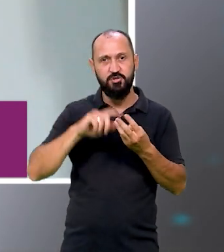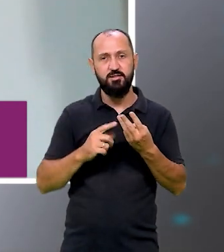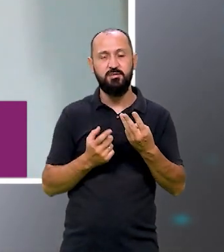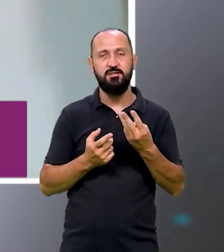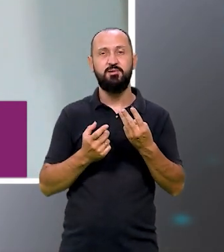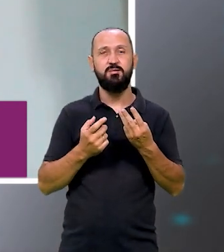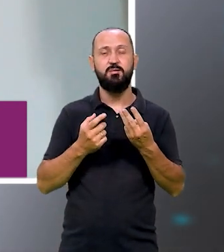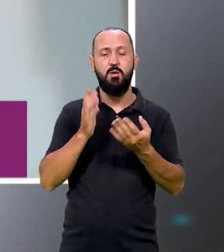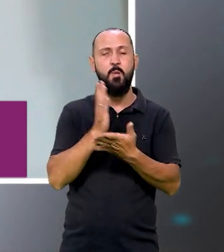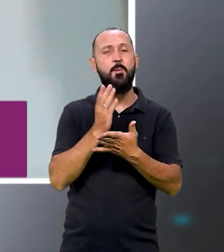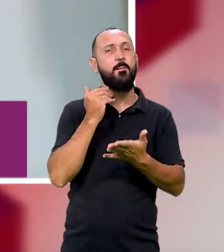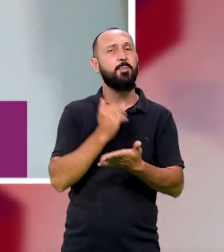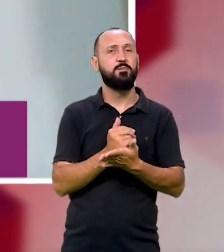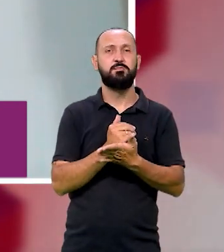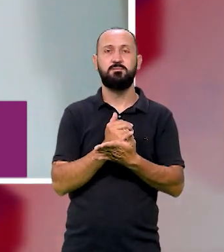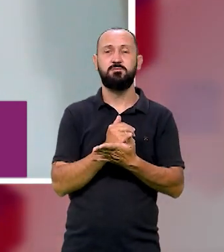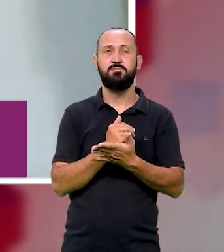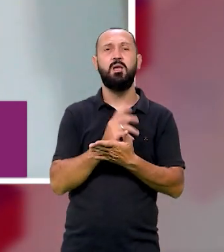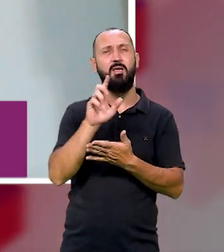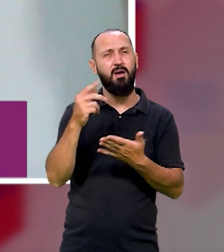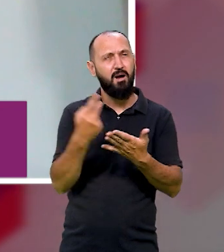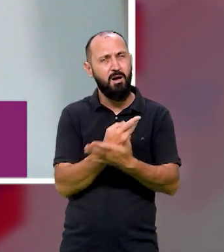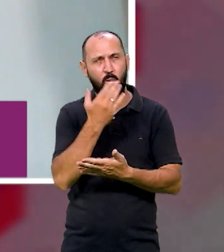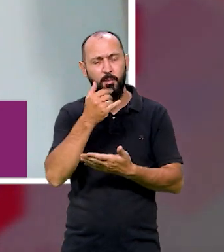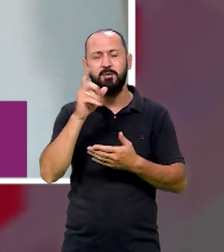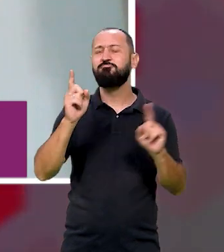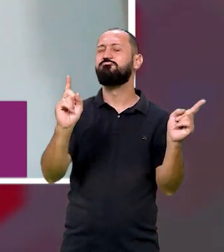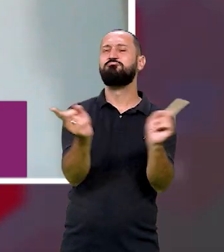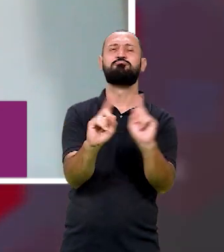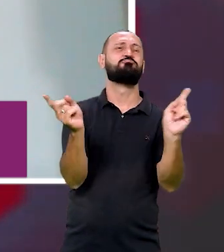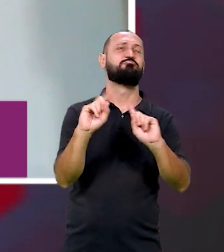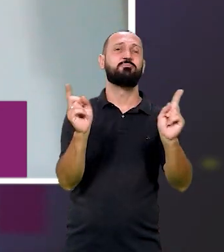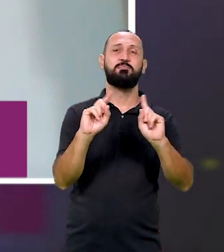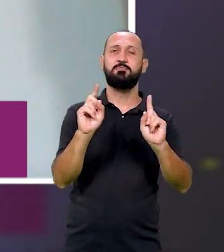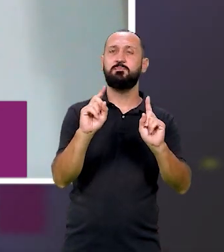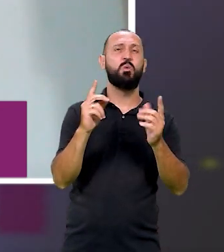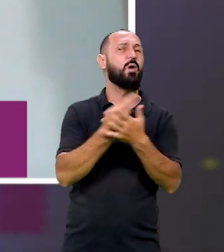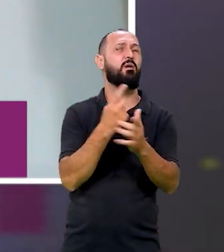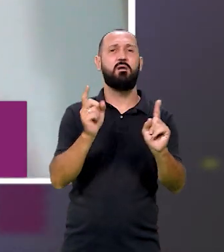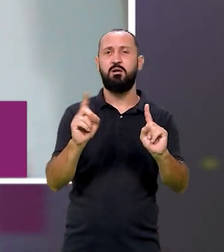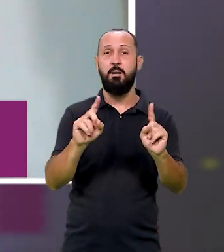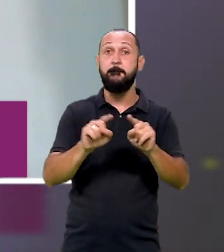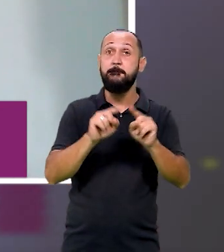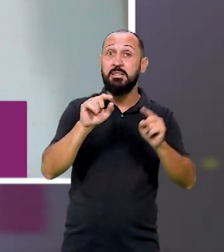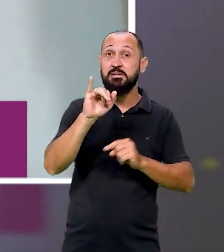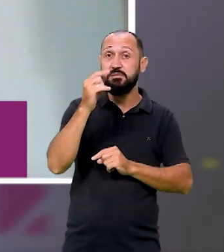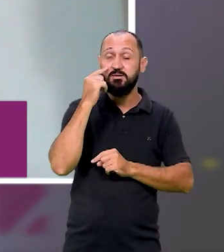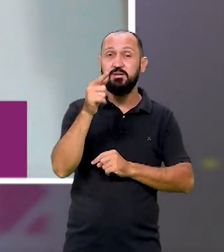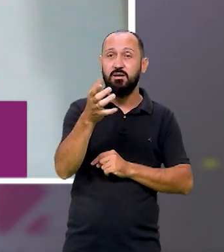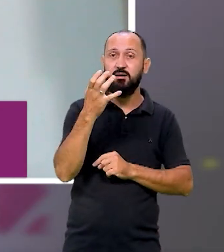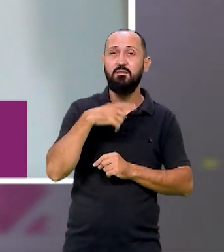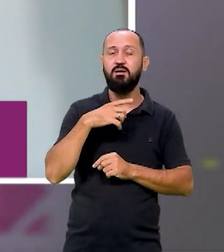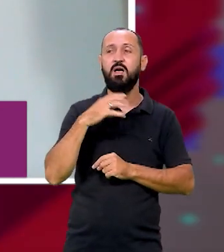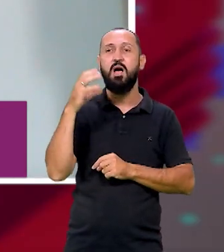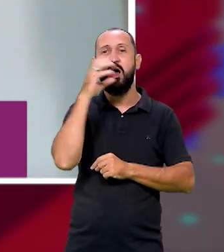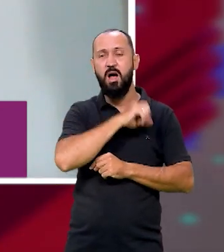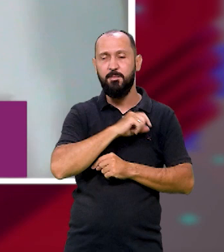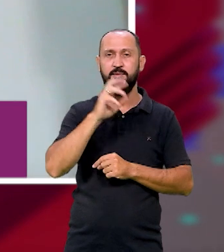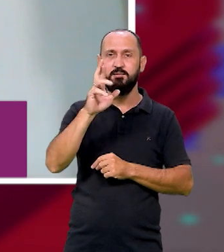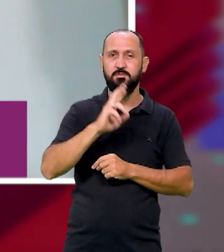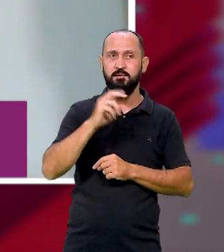abdômen, a presença de celulite, é um processo inflamatório que está acontecendo. E muitas vezes está relacionado com o excesso de carboidrato,